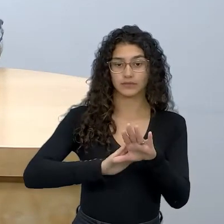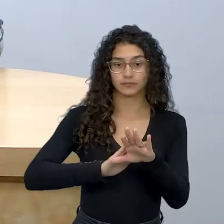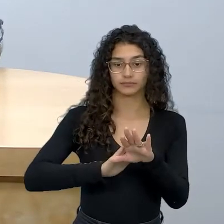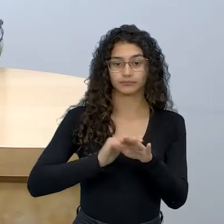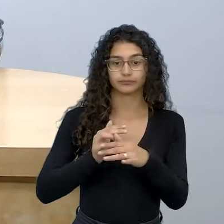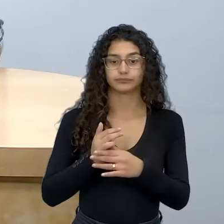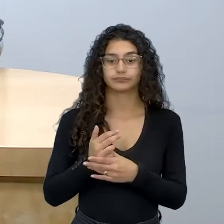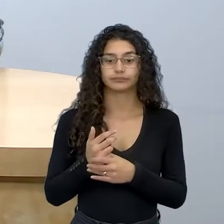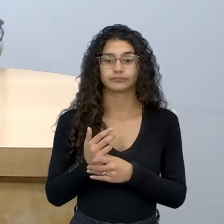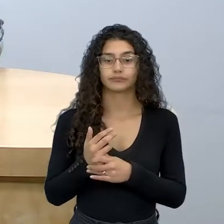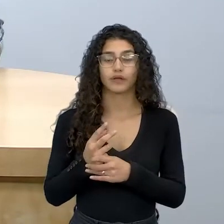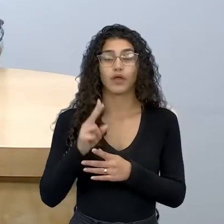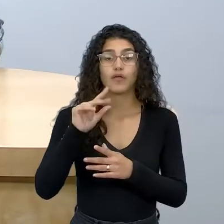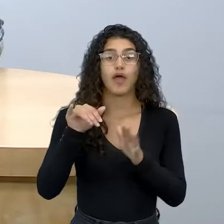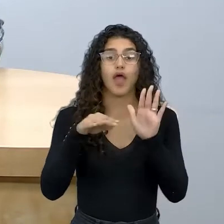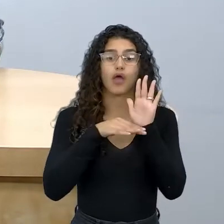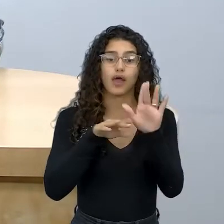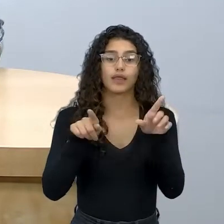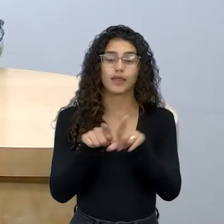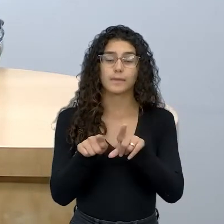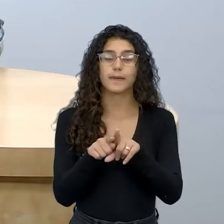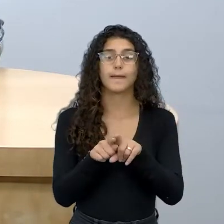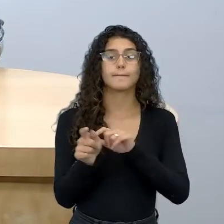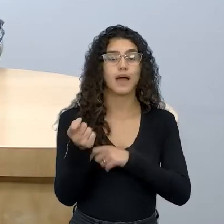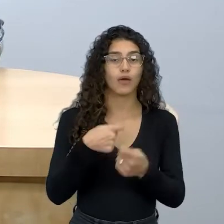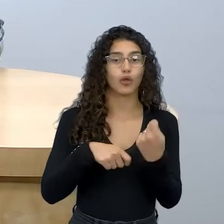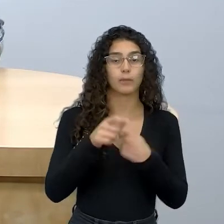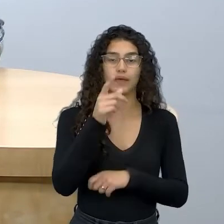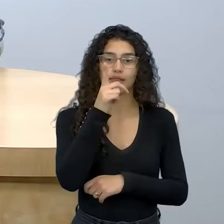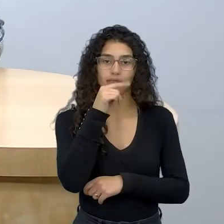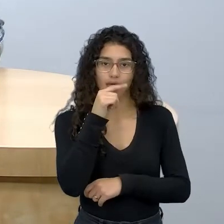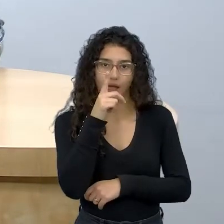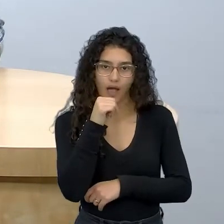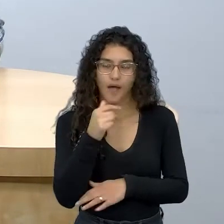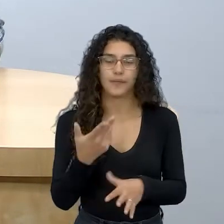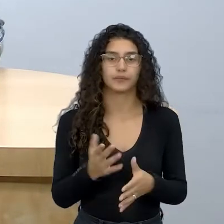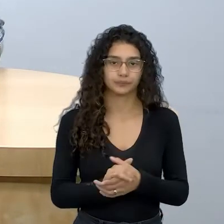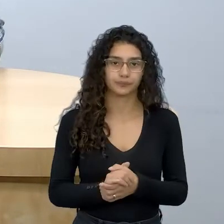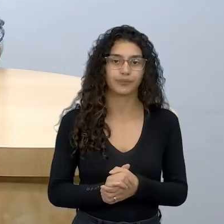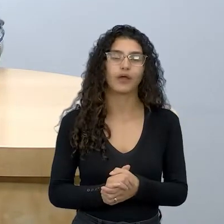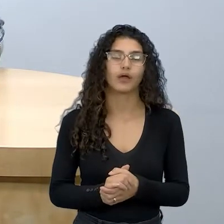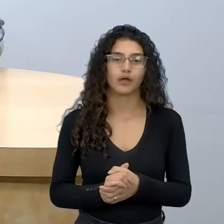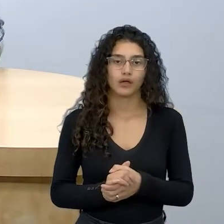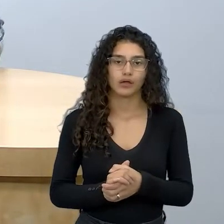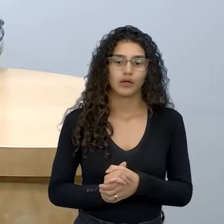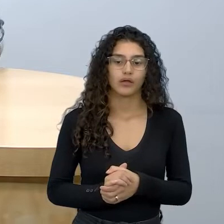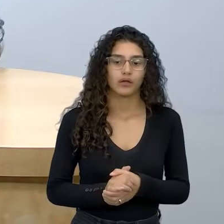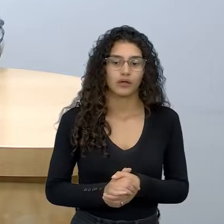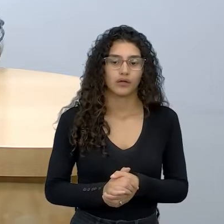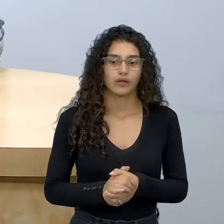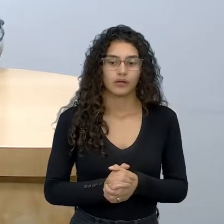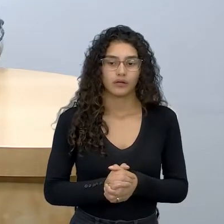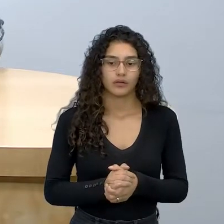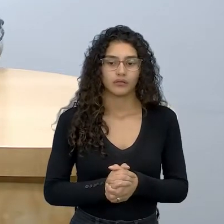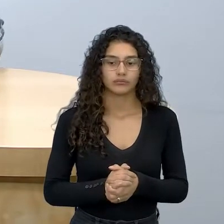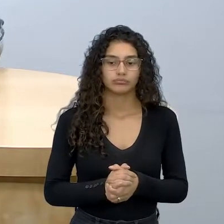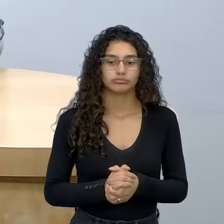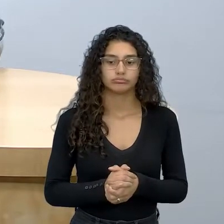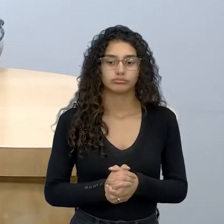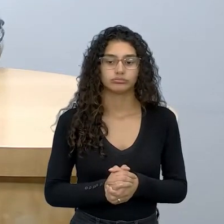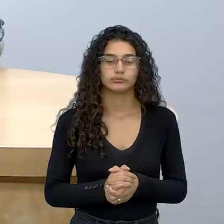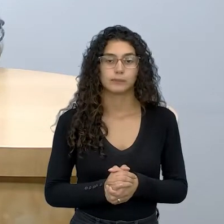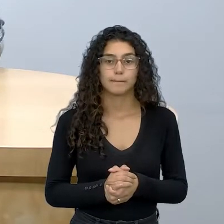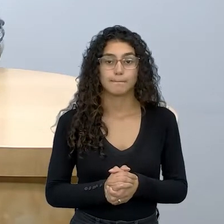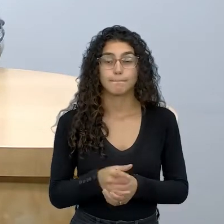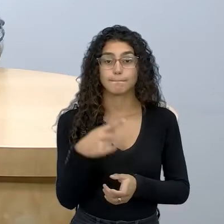né? Ele vai ajudar também na economia da água, né? Então, da conta de água. Então, sempre